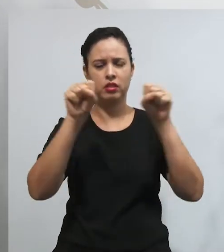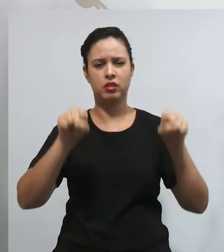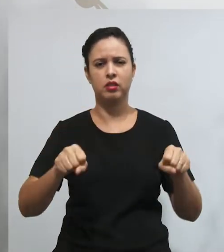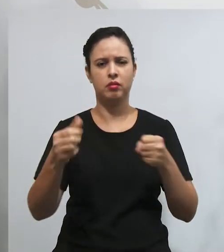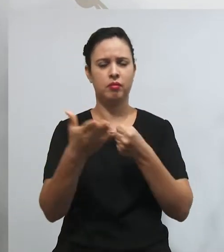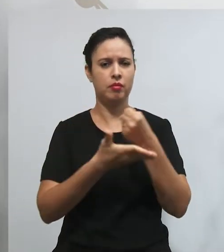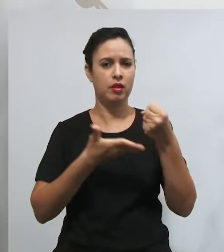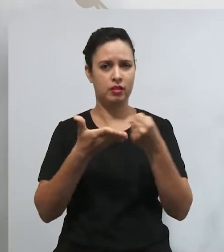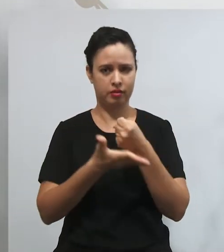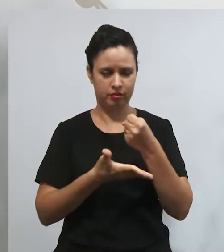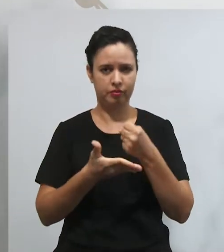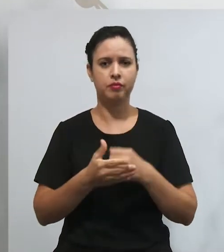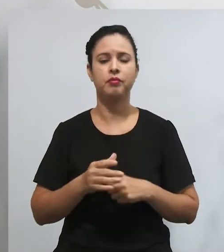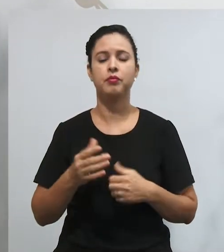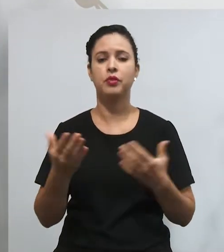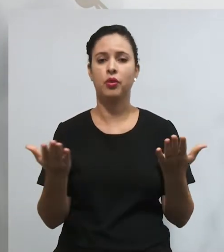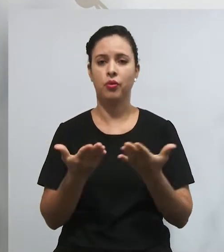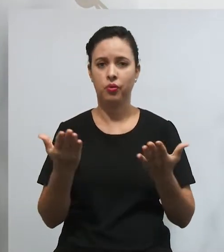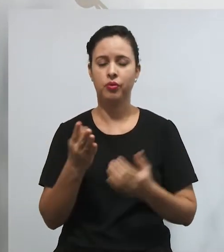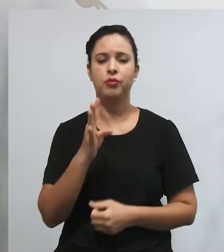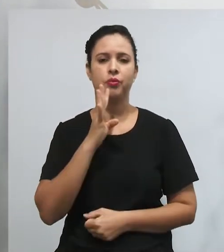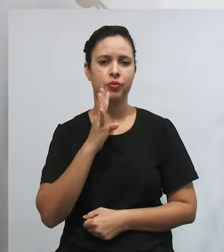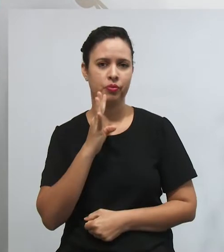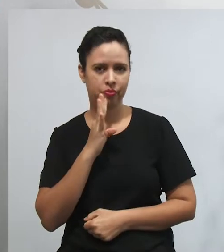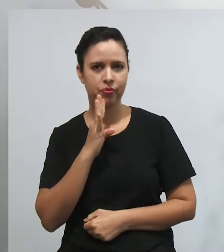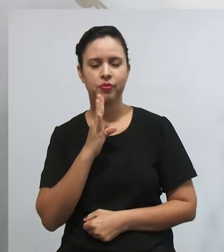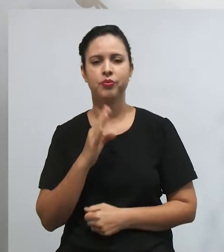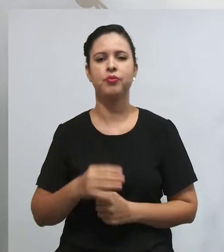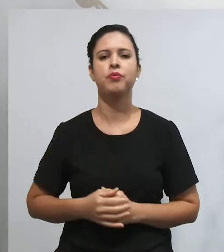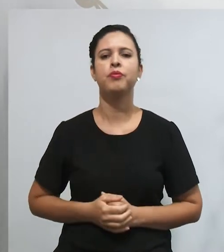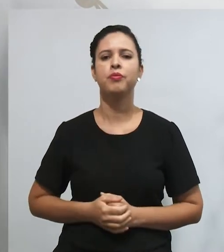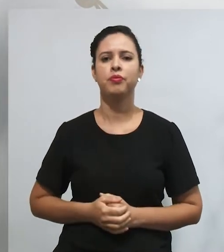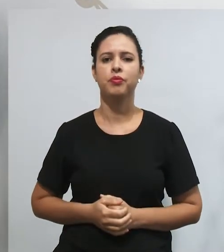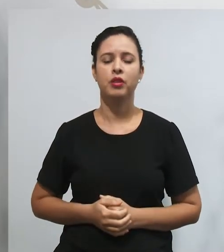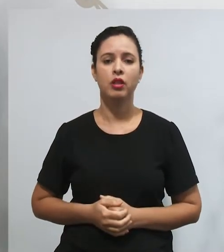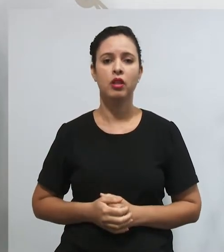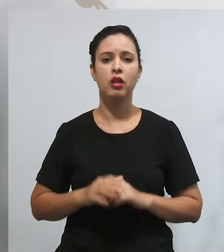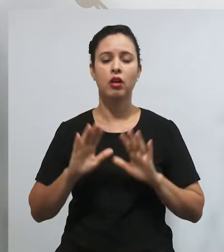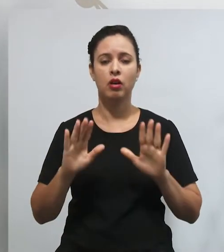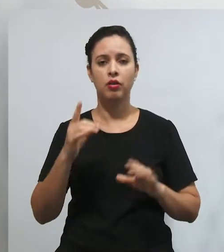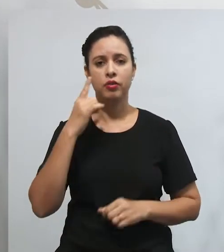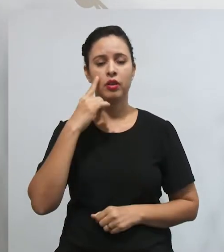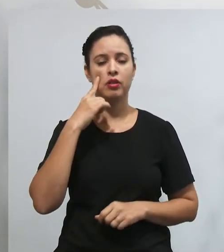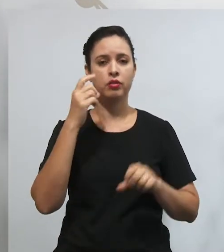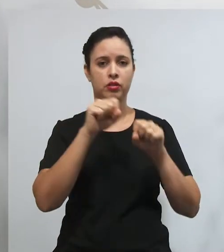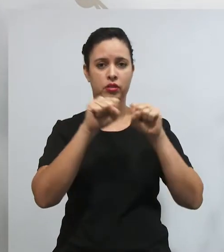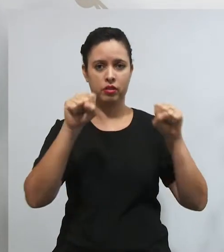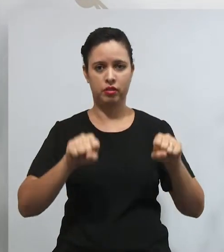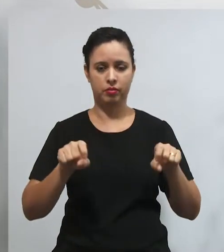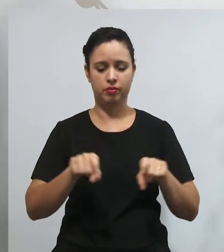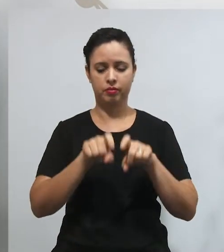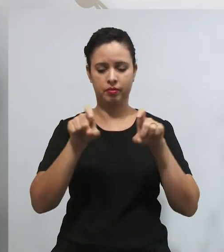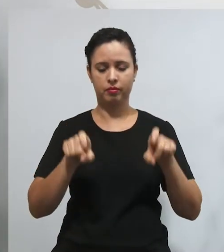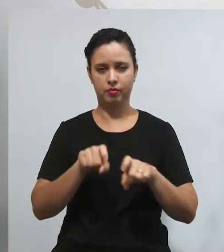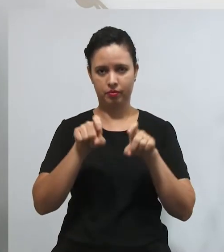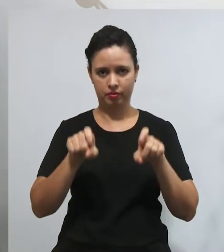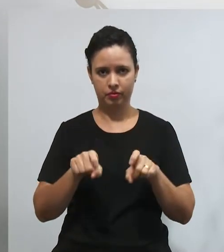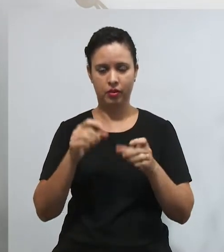de sistema é esse. Então a gente vai conhecer na nossa aula de hoje, que está previsto aqui o nosso sistema computacional.